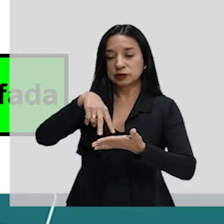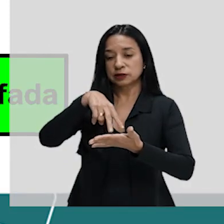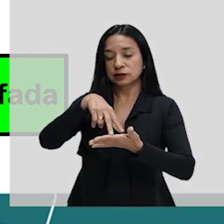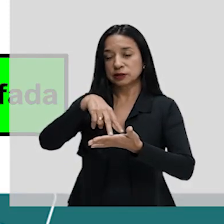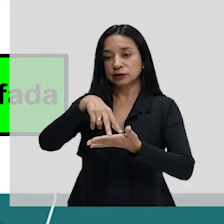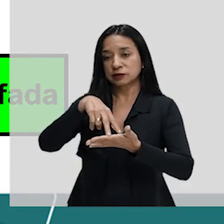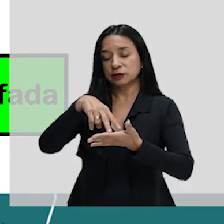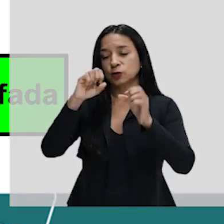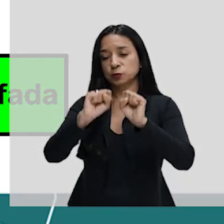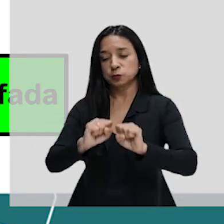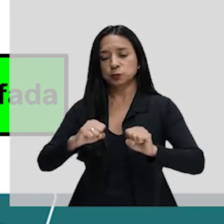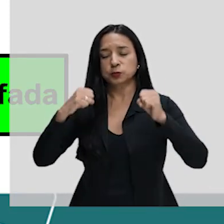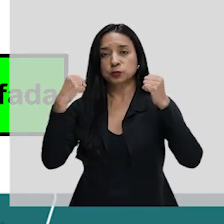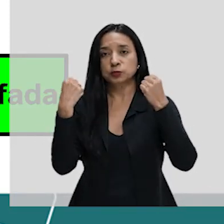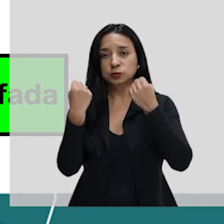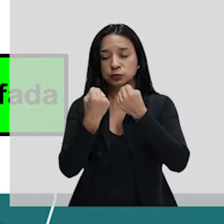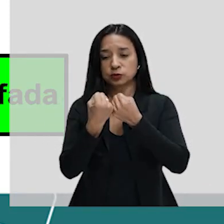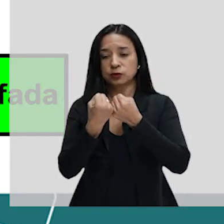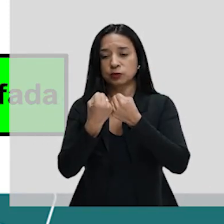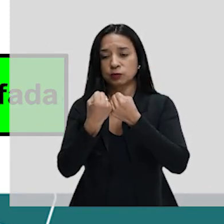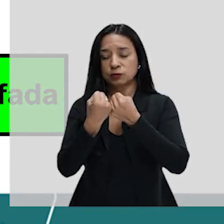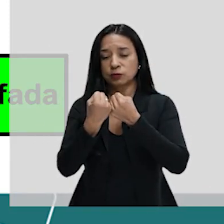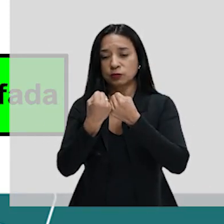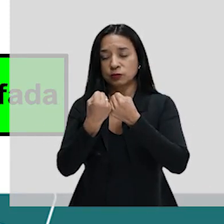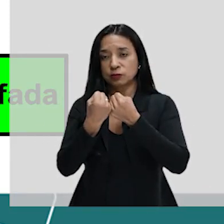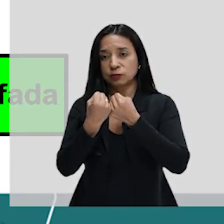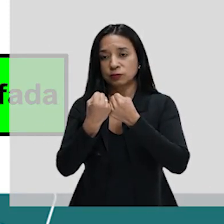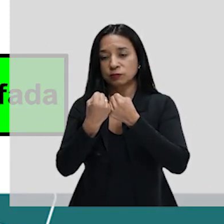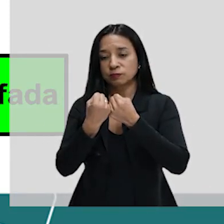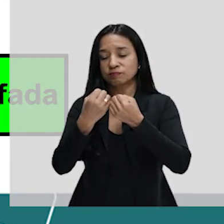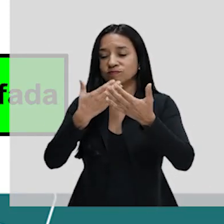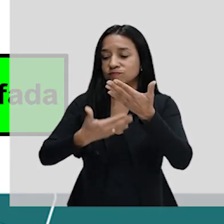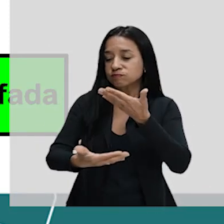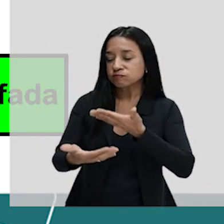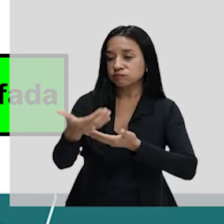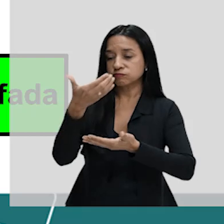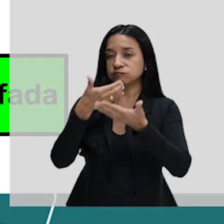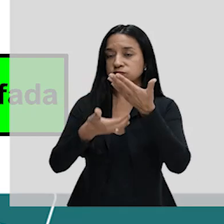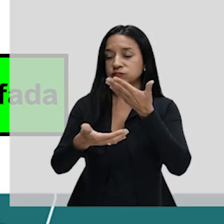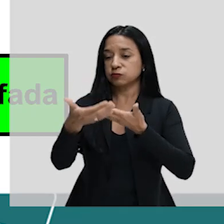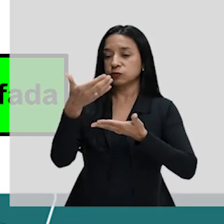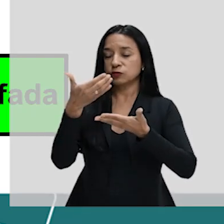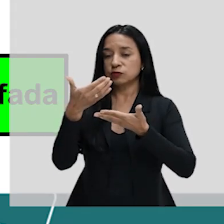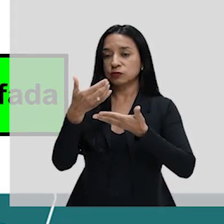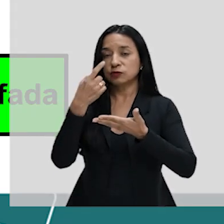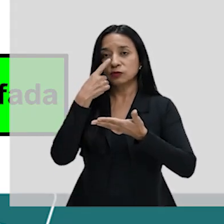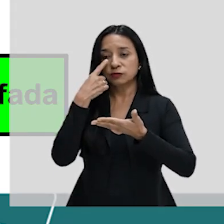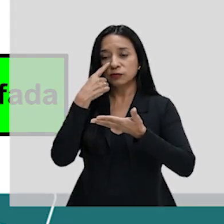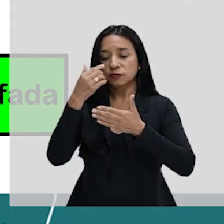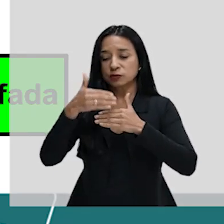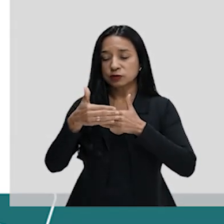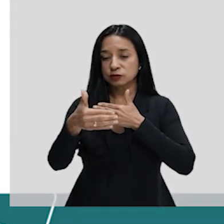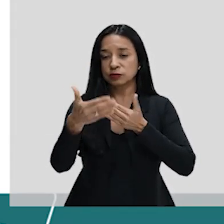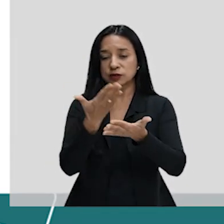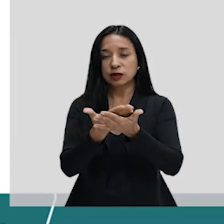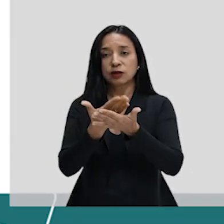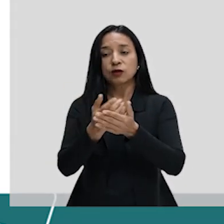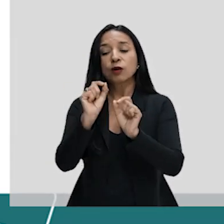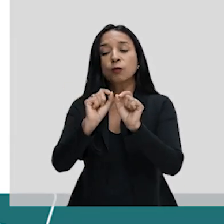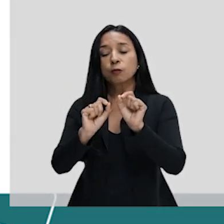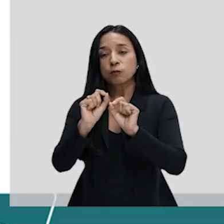Todas essas doenças aqui, elas recebem algum tratamento, tipo de tratamento, quando os indivíduos se envolvem com